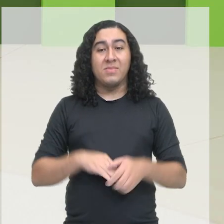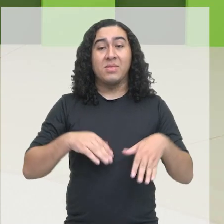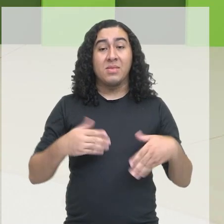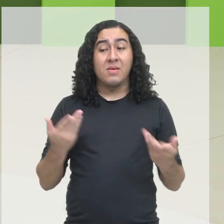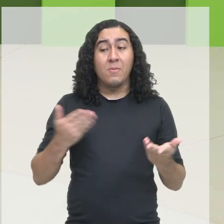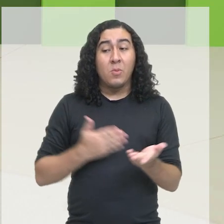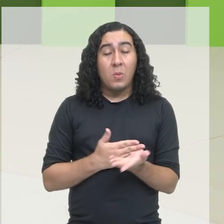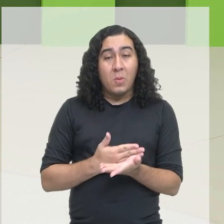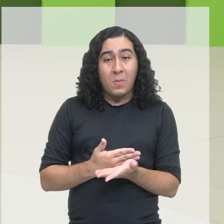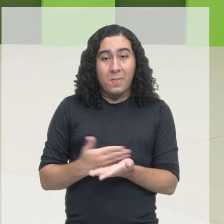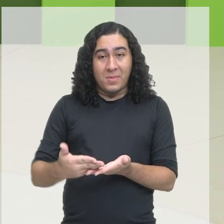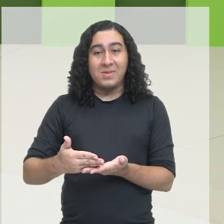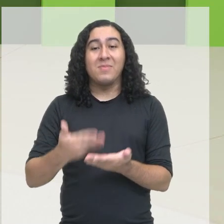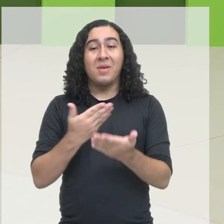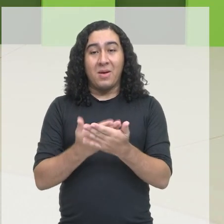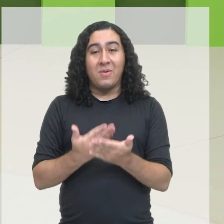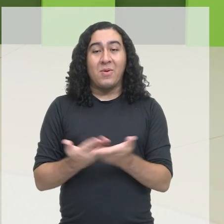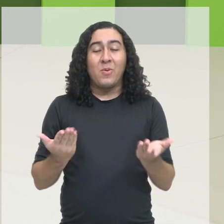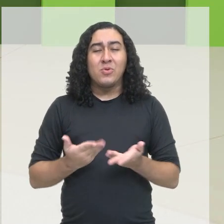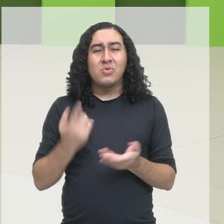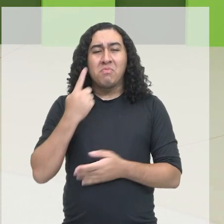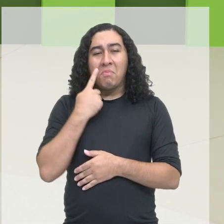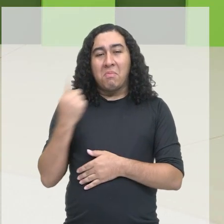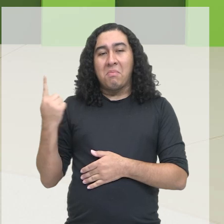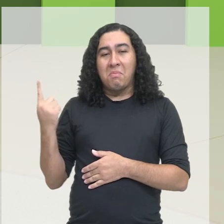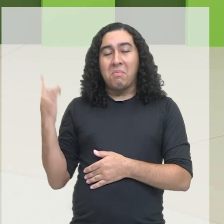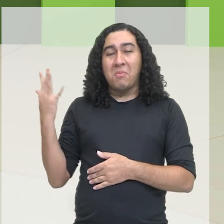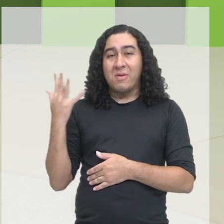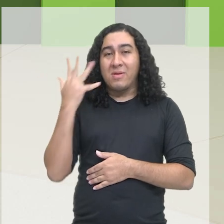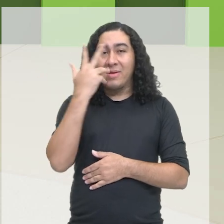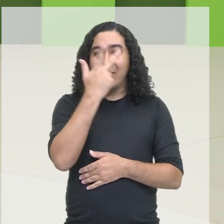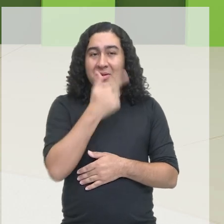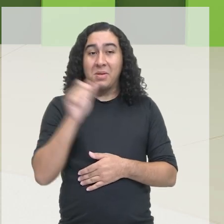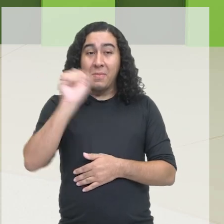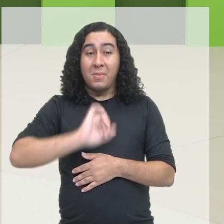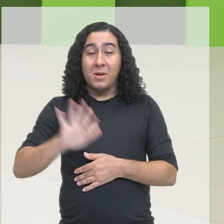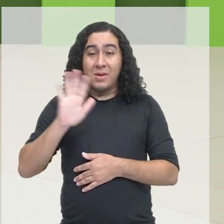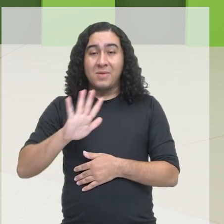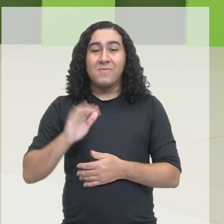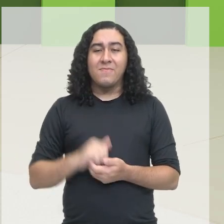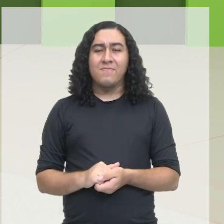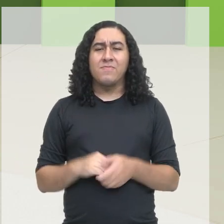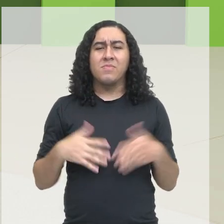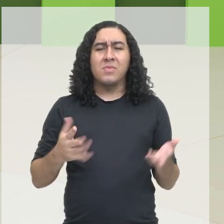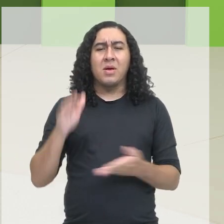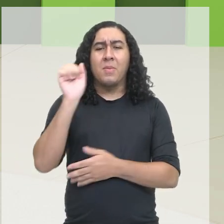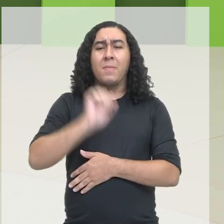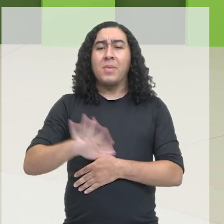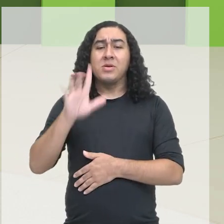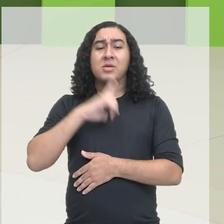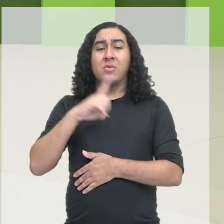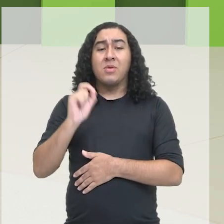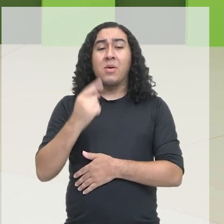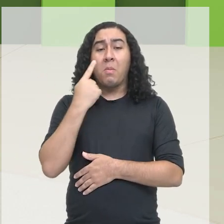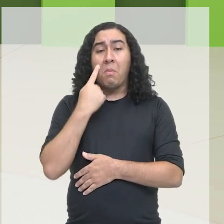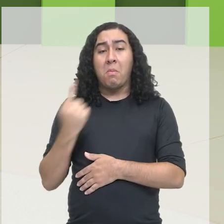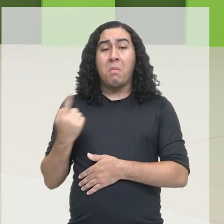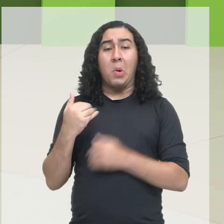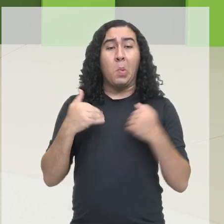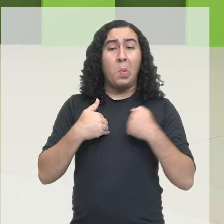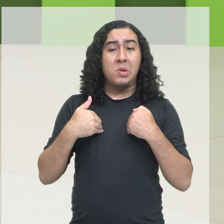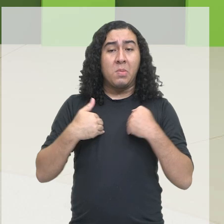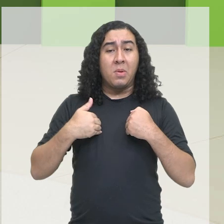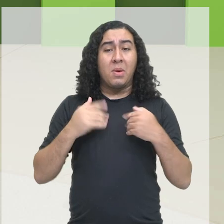Iniciamos a nossa aula com essa linda imagem, né? E essa imagem nós temos aqui um